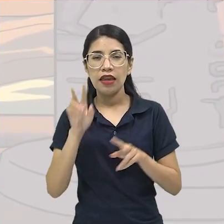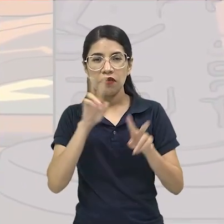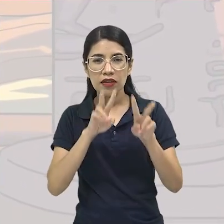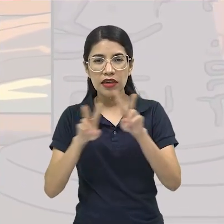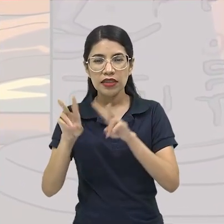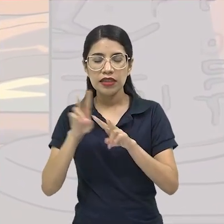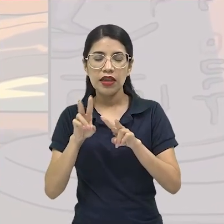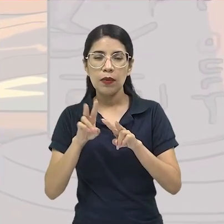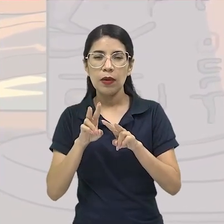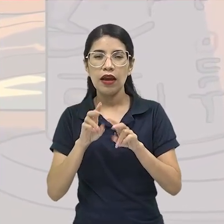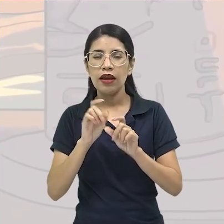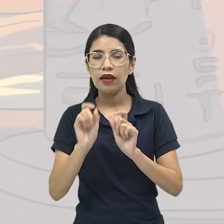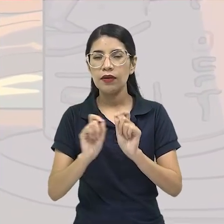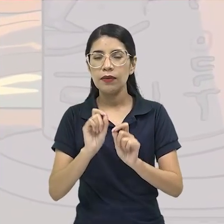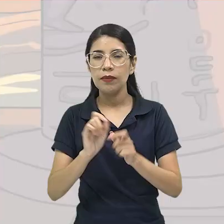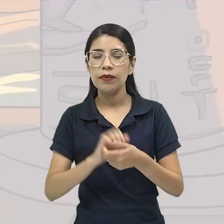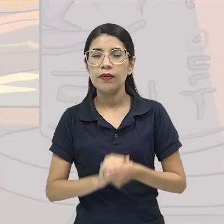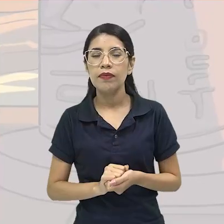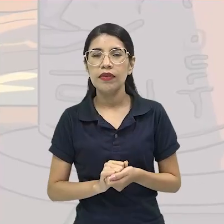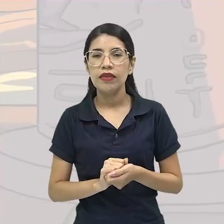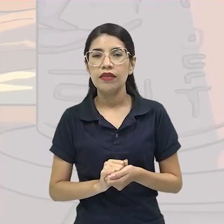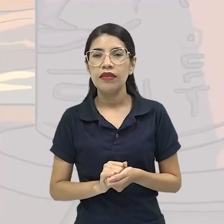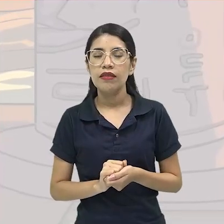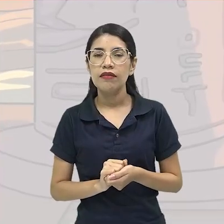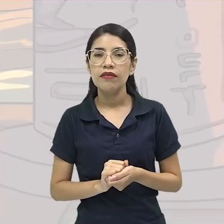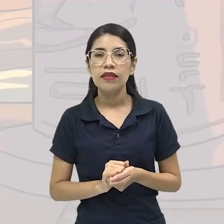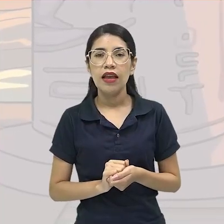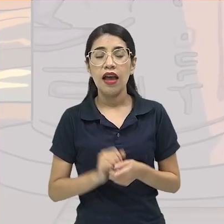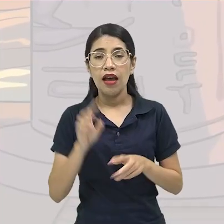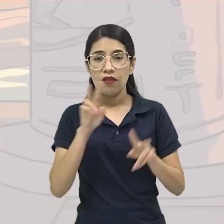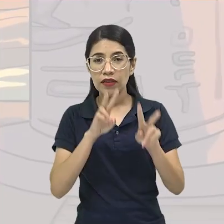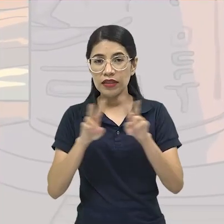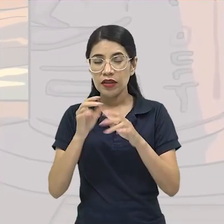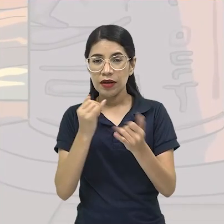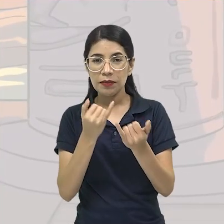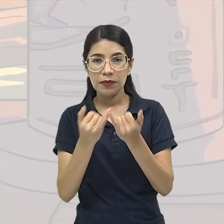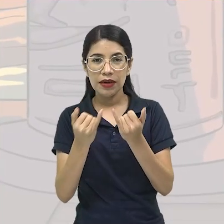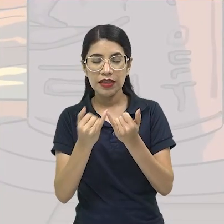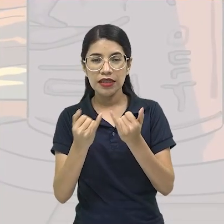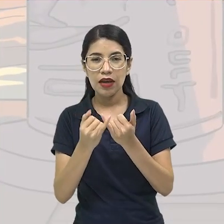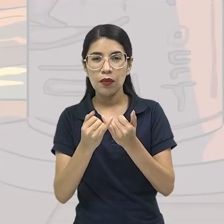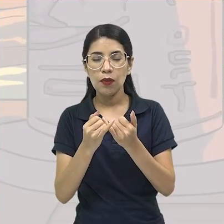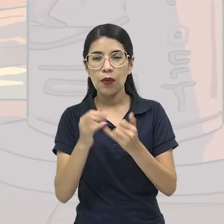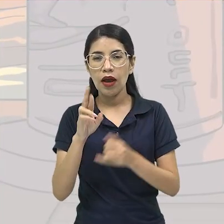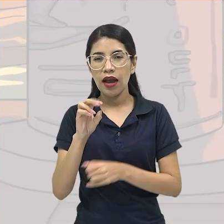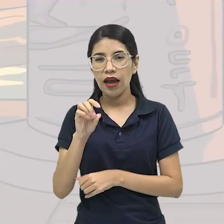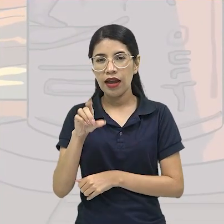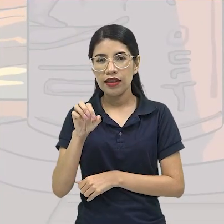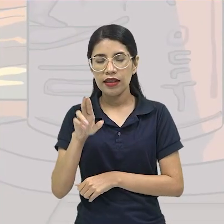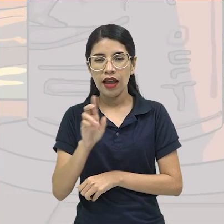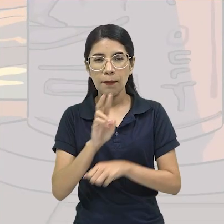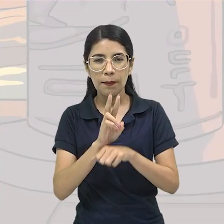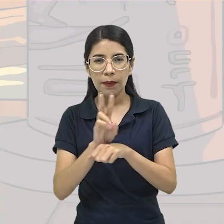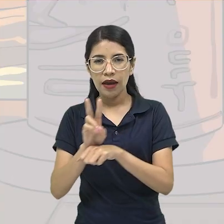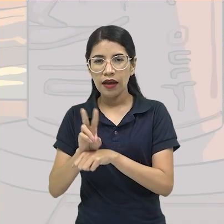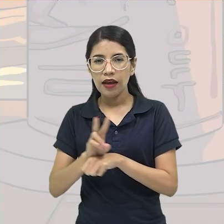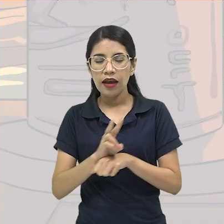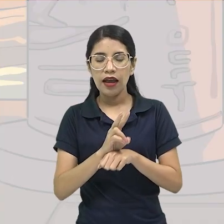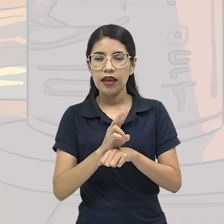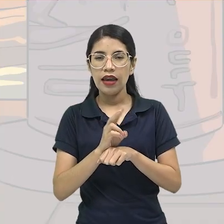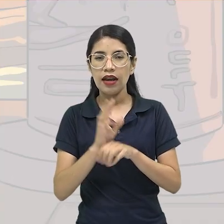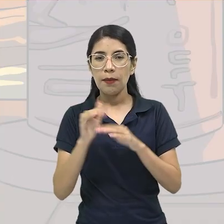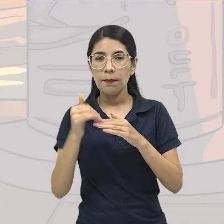de emanação que partia do olho. A visão era parecida com um radar. Prolongava-se para fora do olho